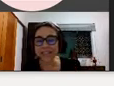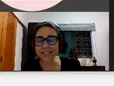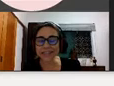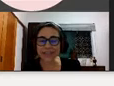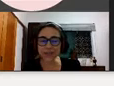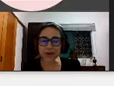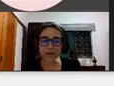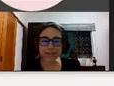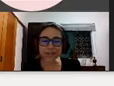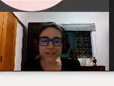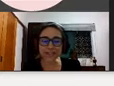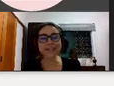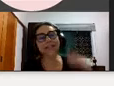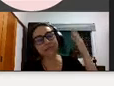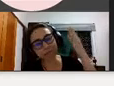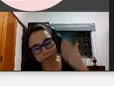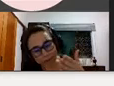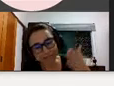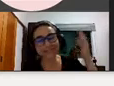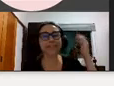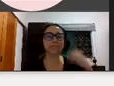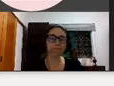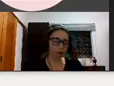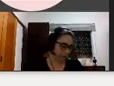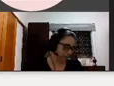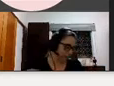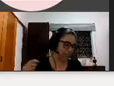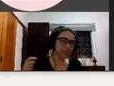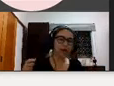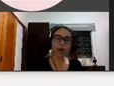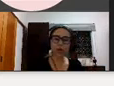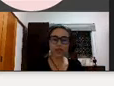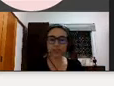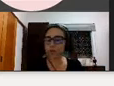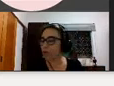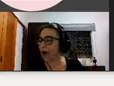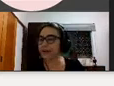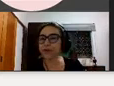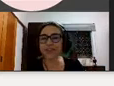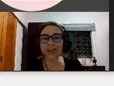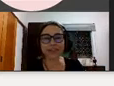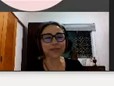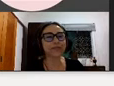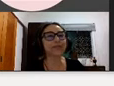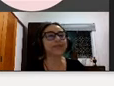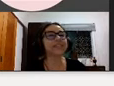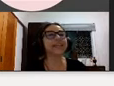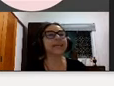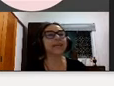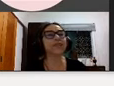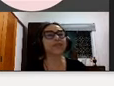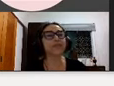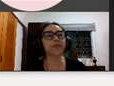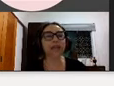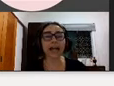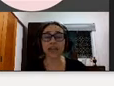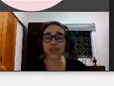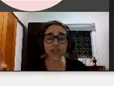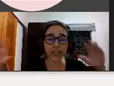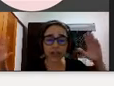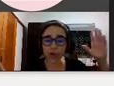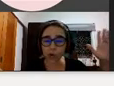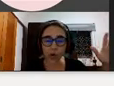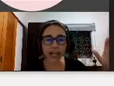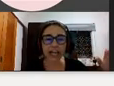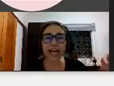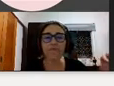piscar das letrinhas e não ouvia vocês. Que bom, que ótimo. Boa noite a todos. Então, deixa eu voltar aqui, que eu já